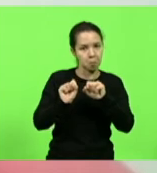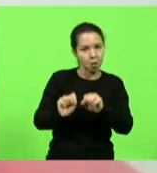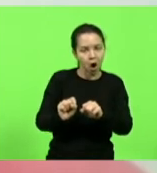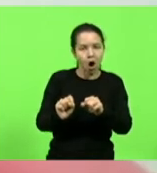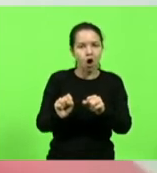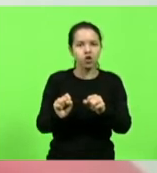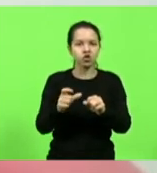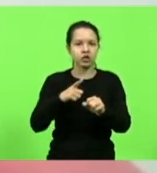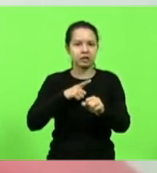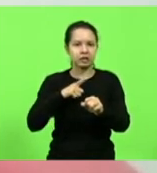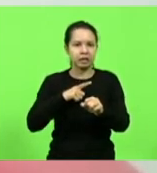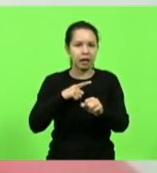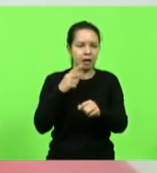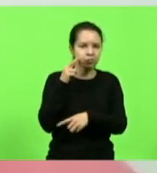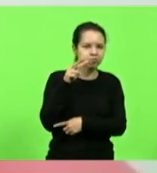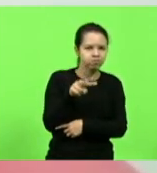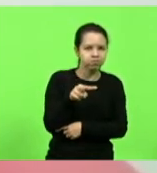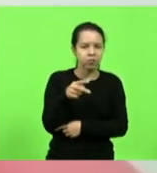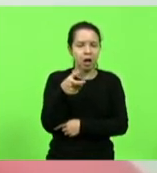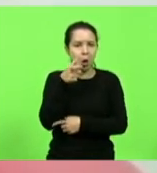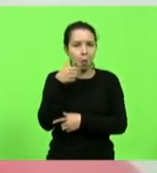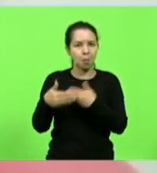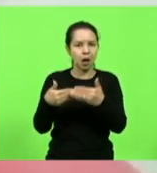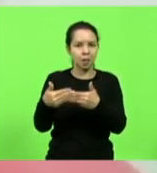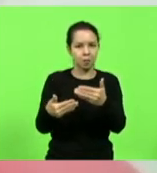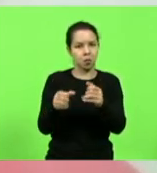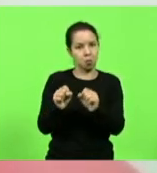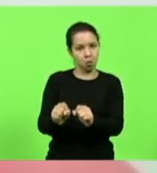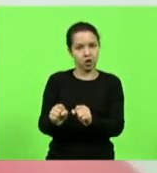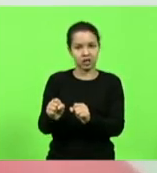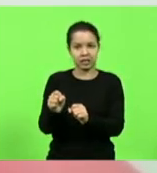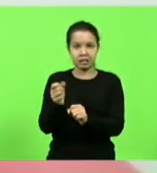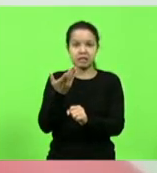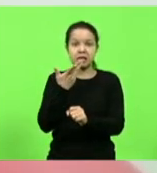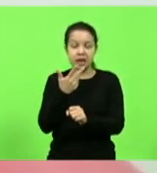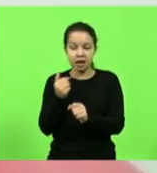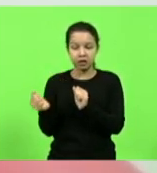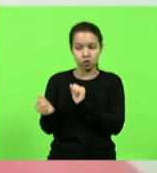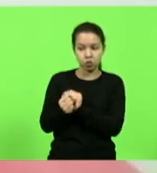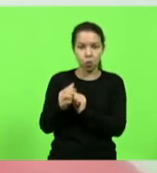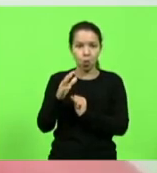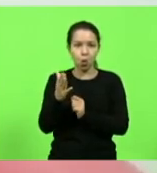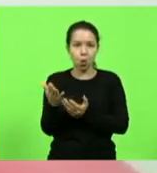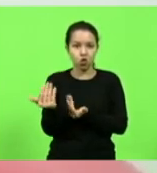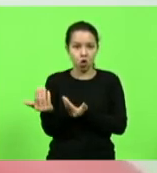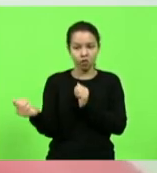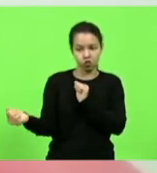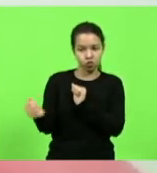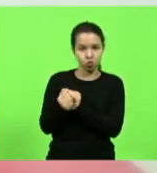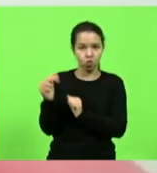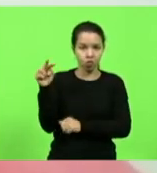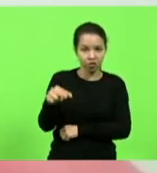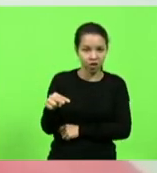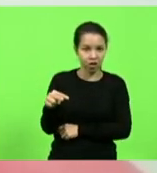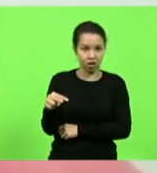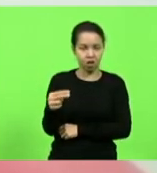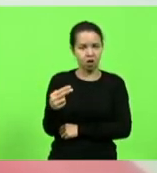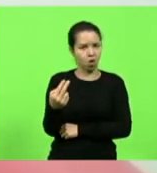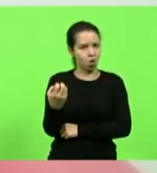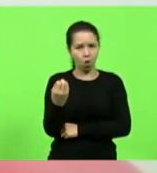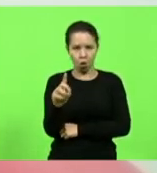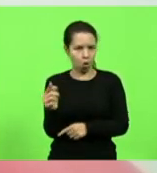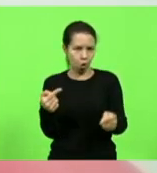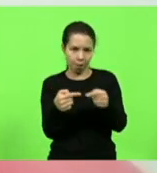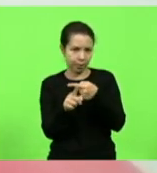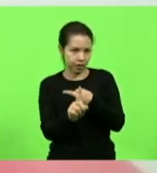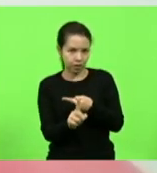algum olhar, acompanhamento por parte de crianças e adolescentes? Ou, neste caso, não cabe? Então,